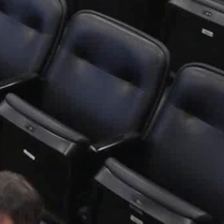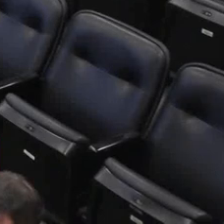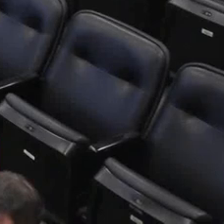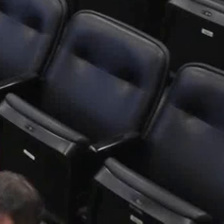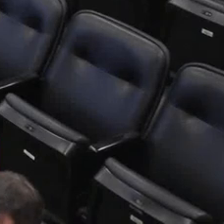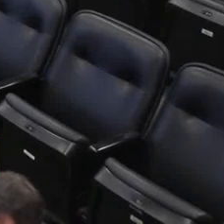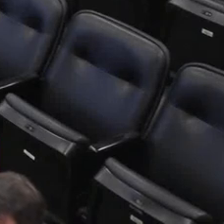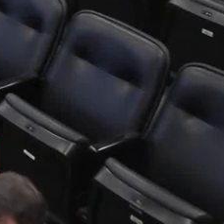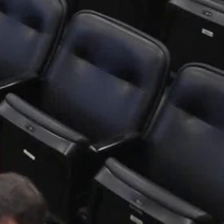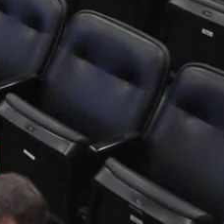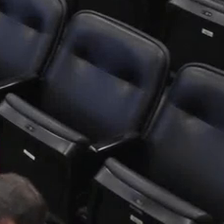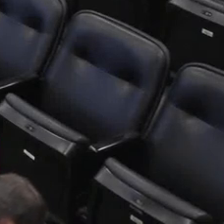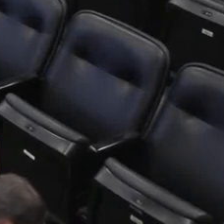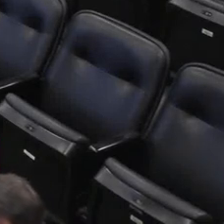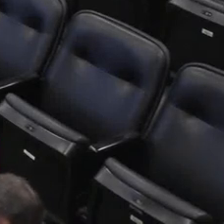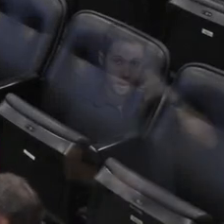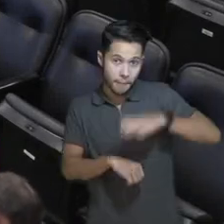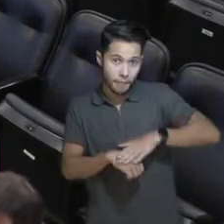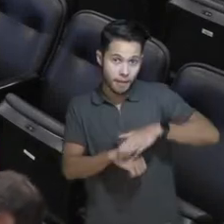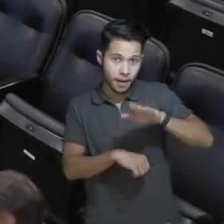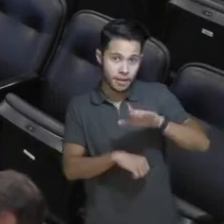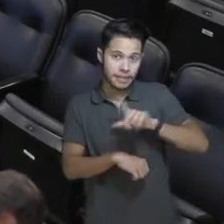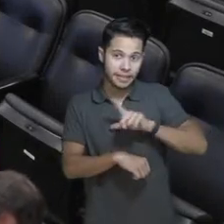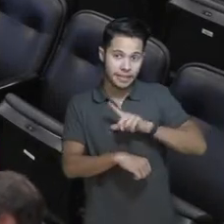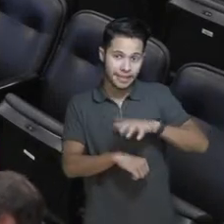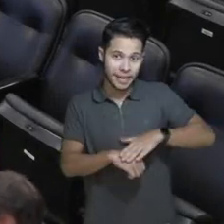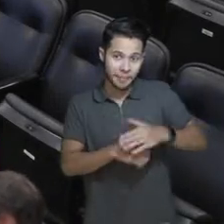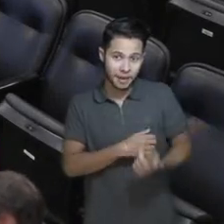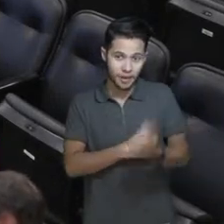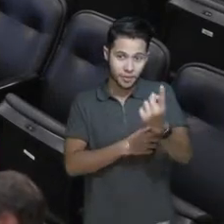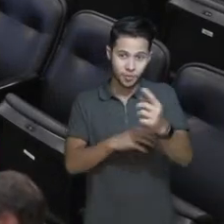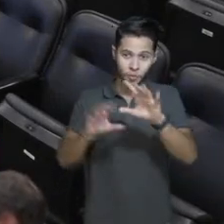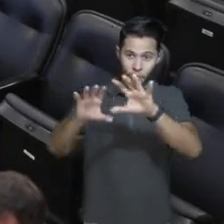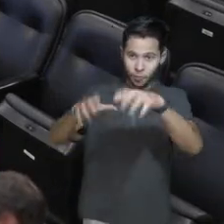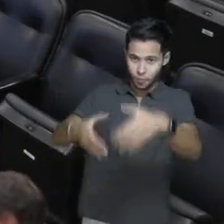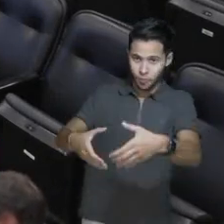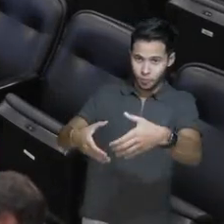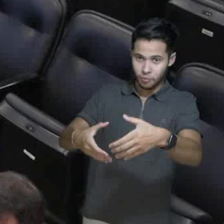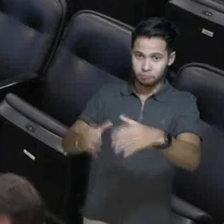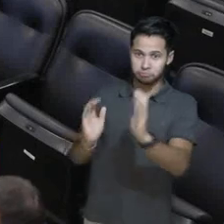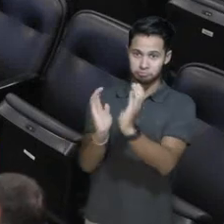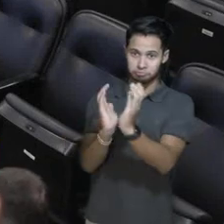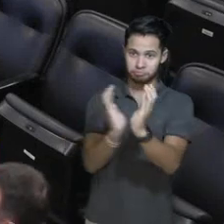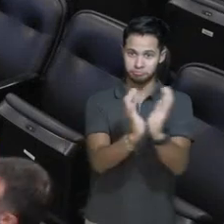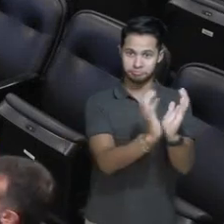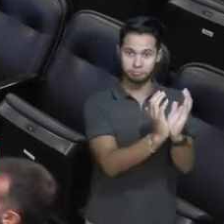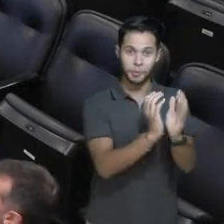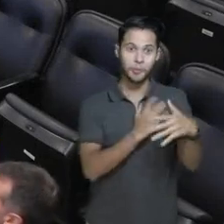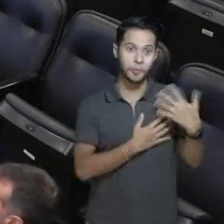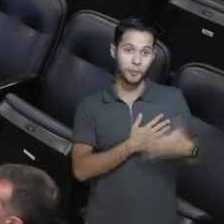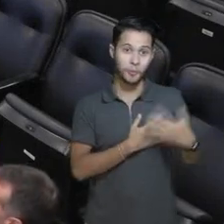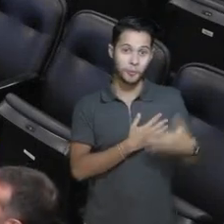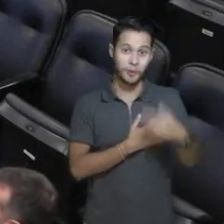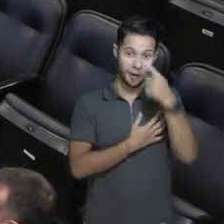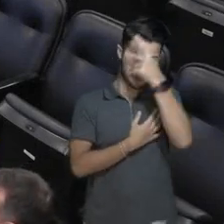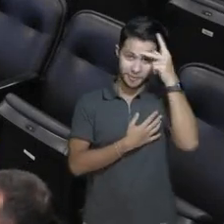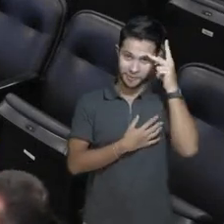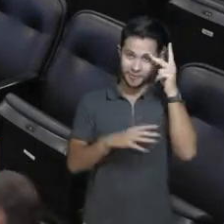quem mais temos mais um grupo aqui só a mulherada aqui na frente